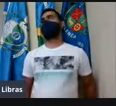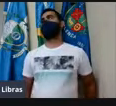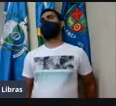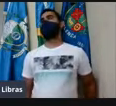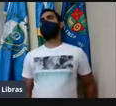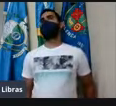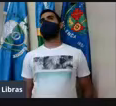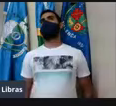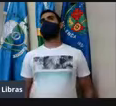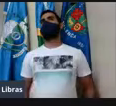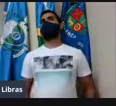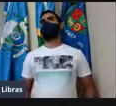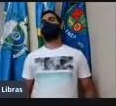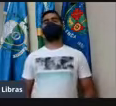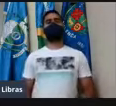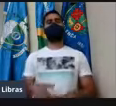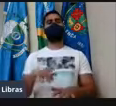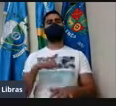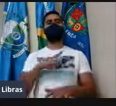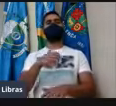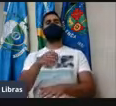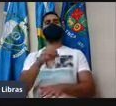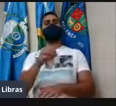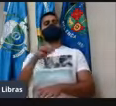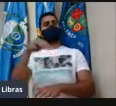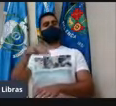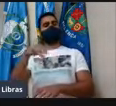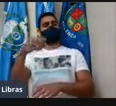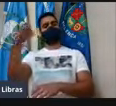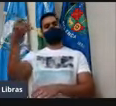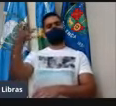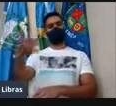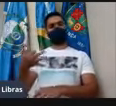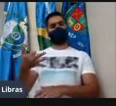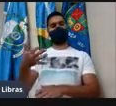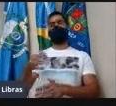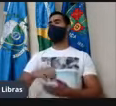Dez minutos para a explanação inicial e,